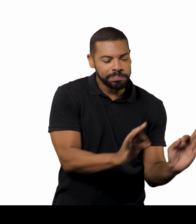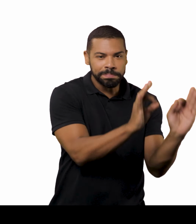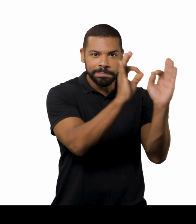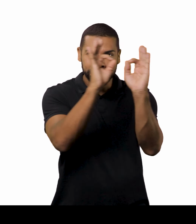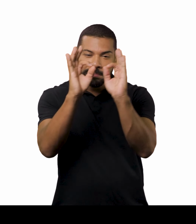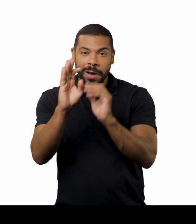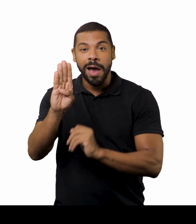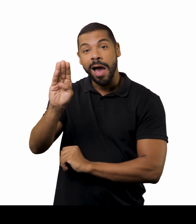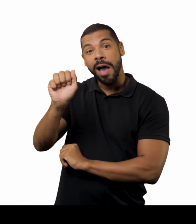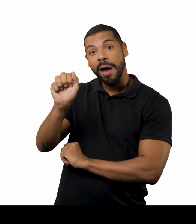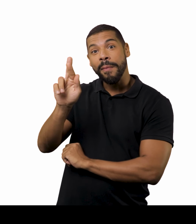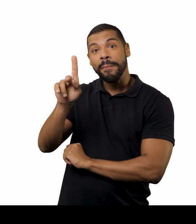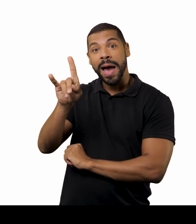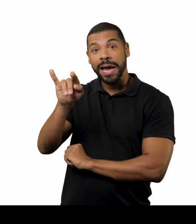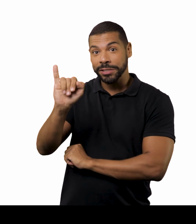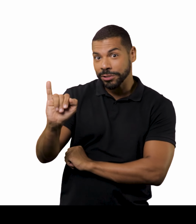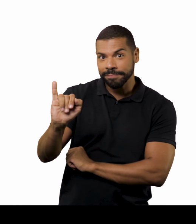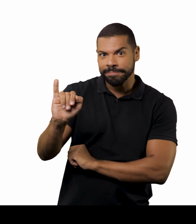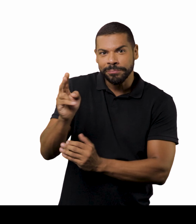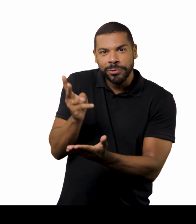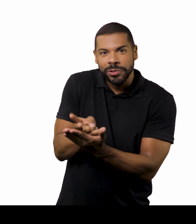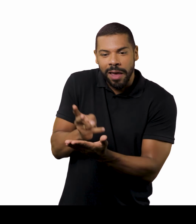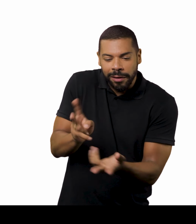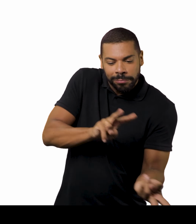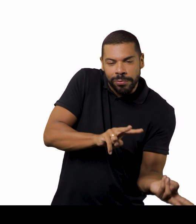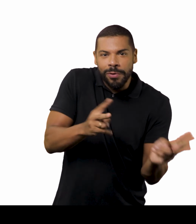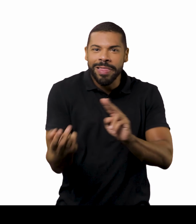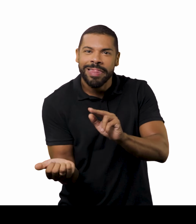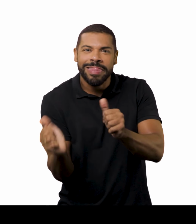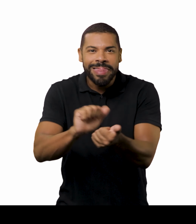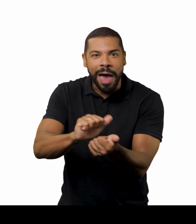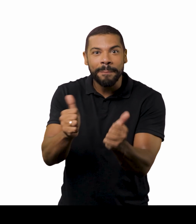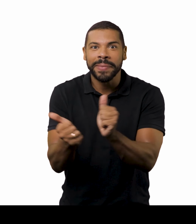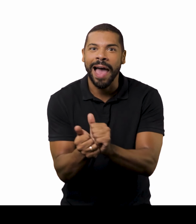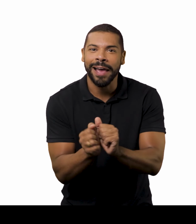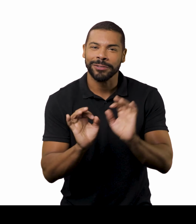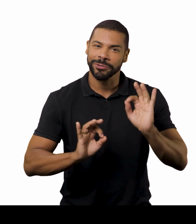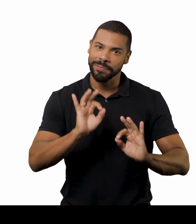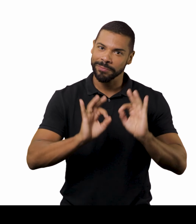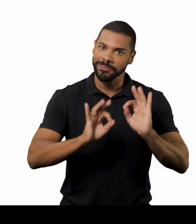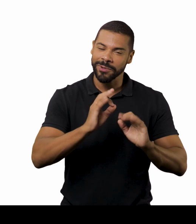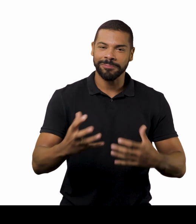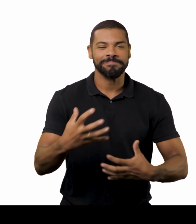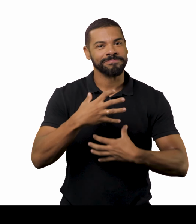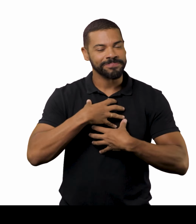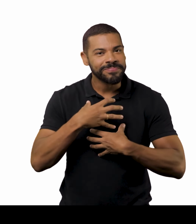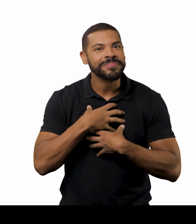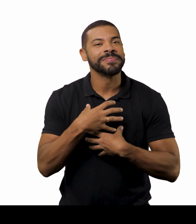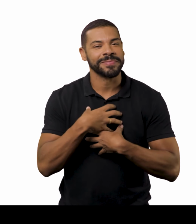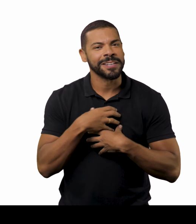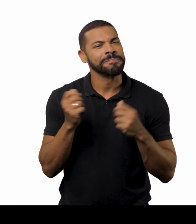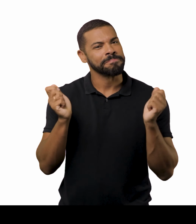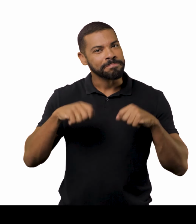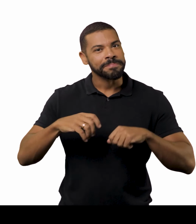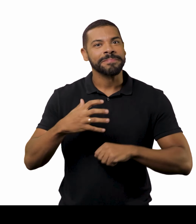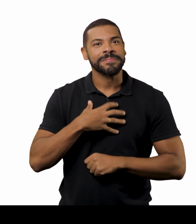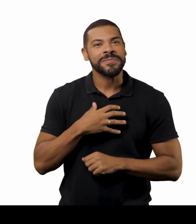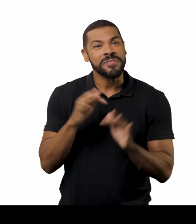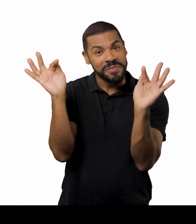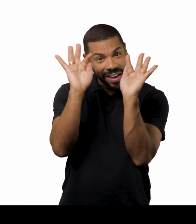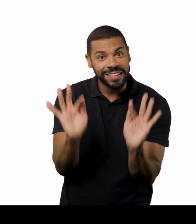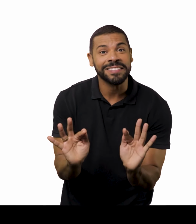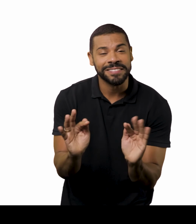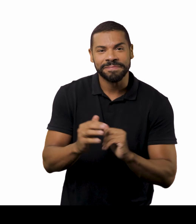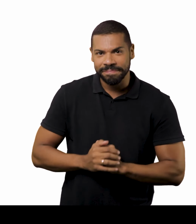o Bardi recebeu da Ródia. Então, reeditar, digamos, esse projeto é uma coisa que me deixa, assim,